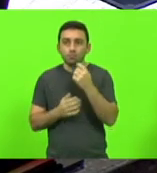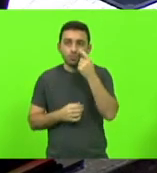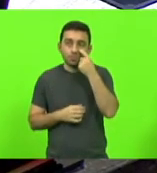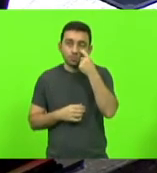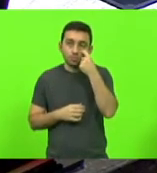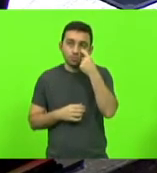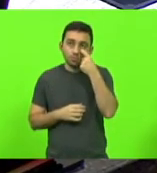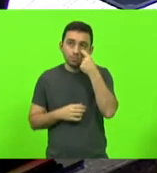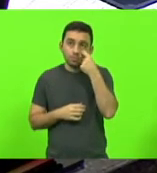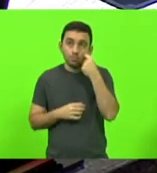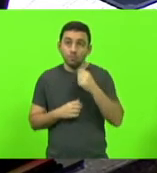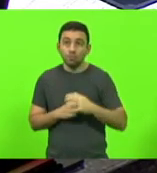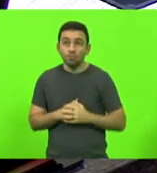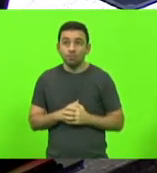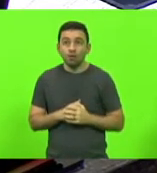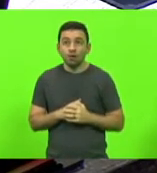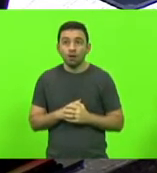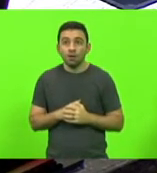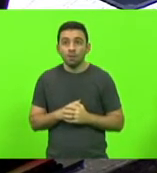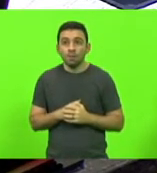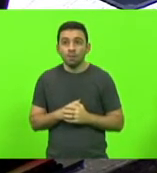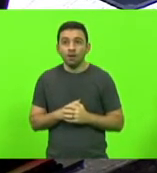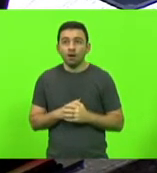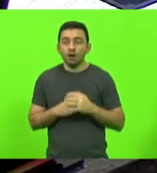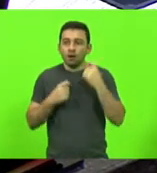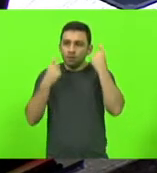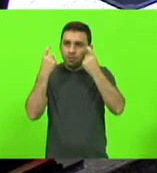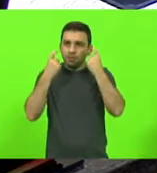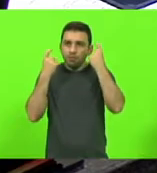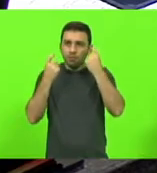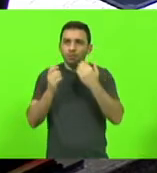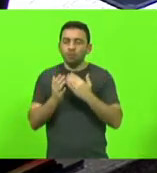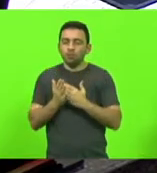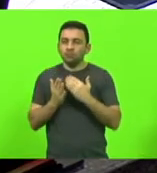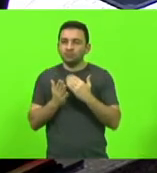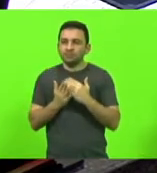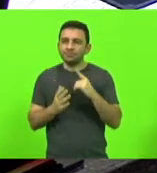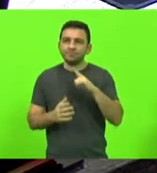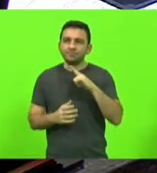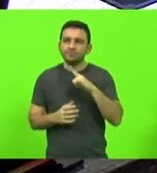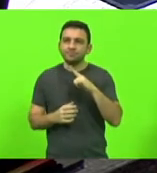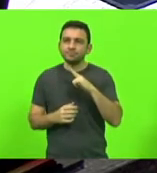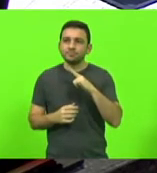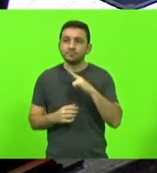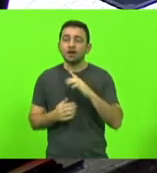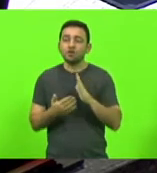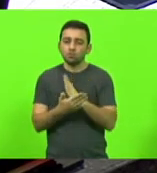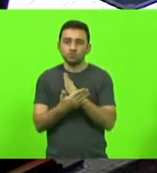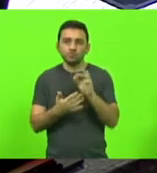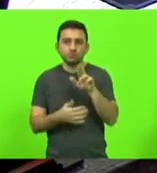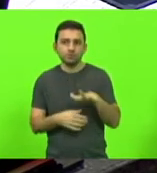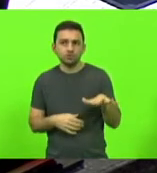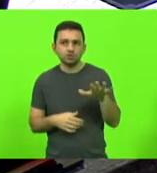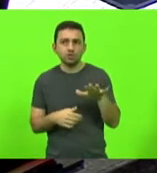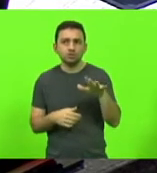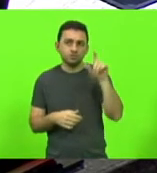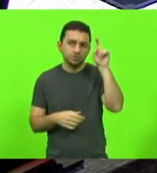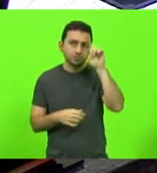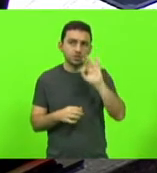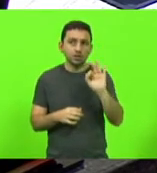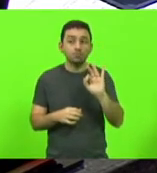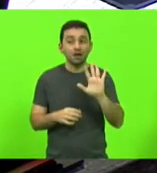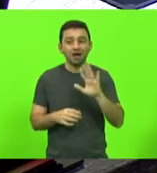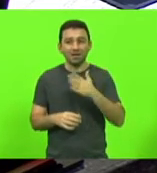Mais um minuto, deputado. Ficamos um pouco preocupados com essa situação. Talvez, em algumas regiões, não esteja complicado, mas a minha está.